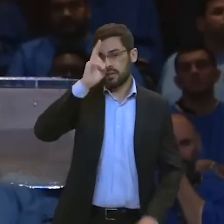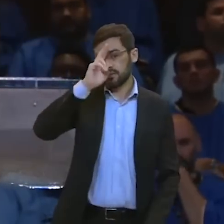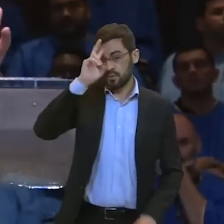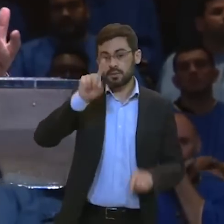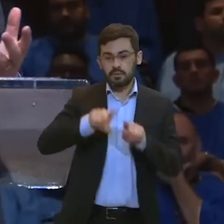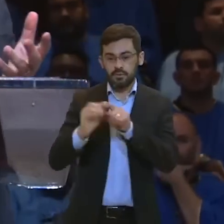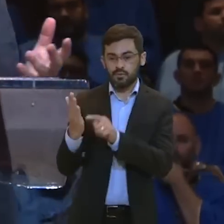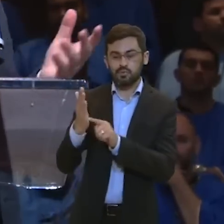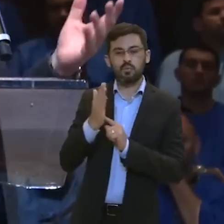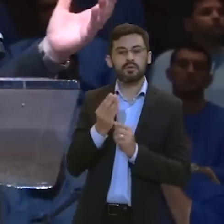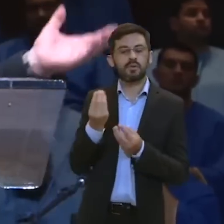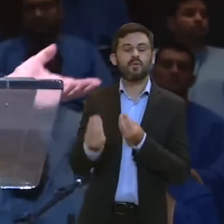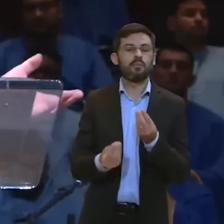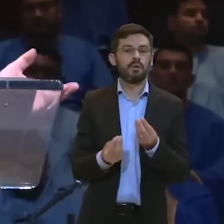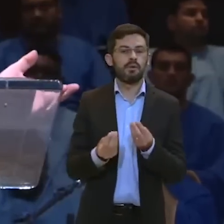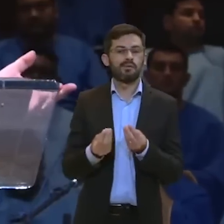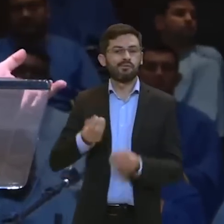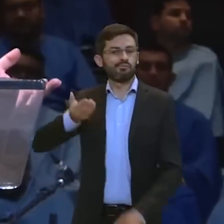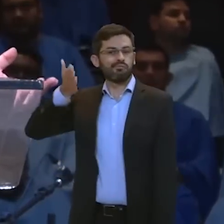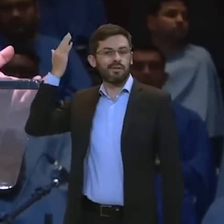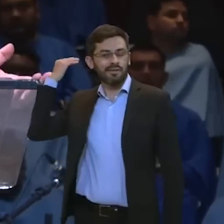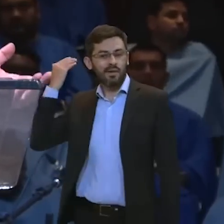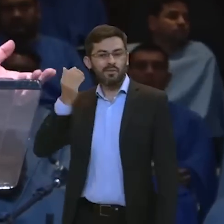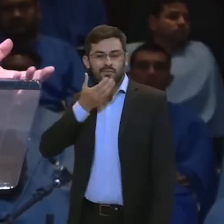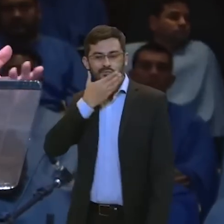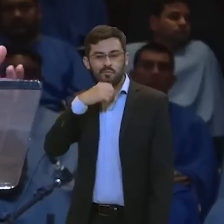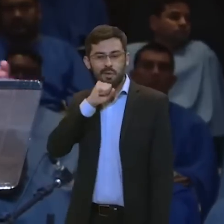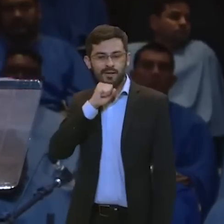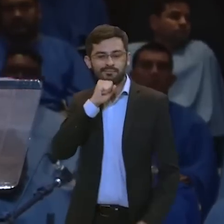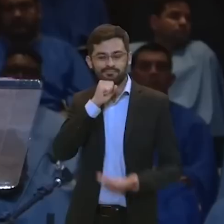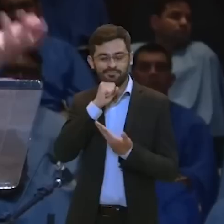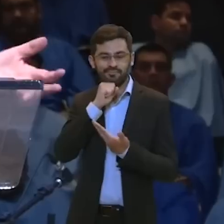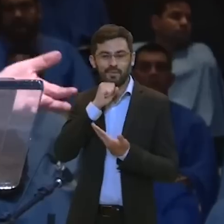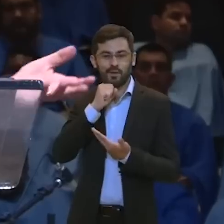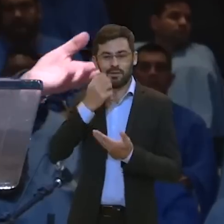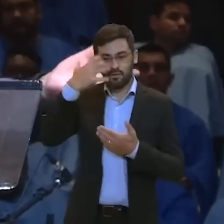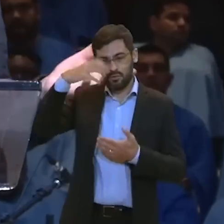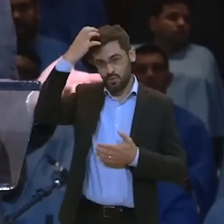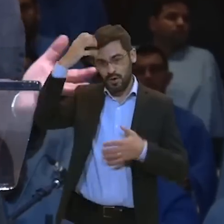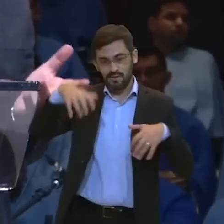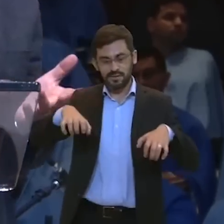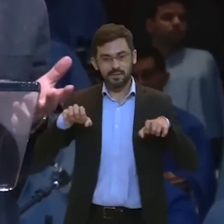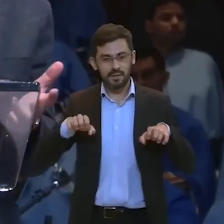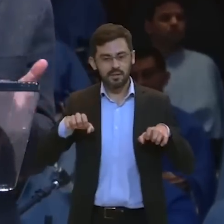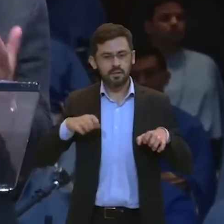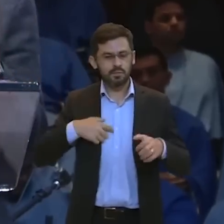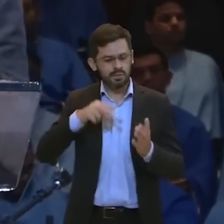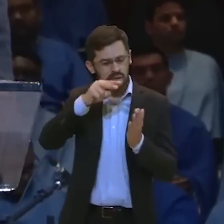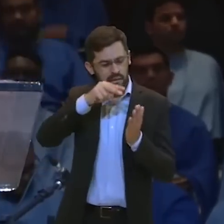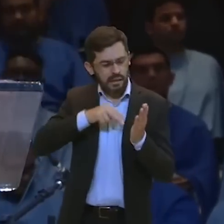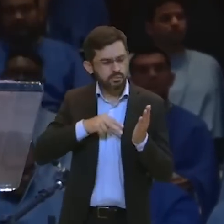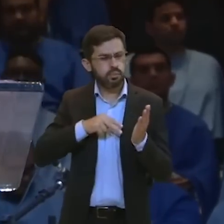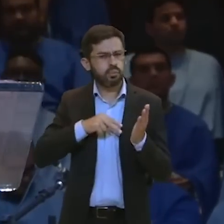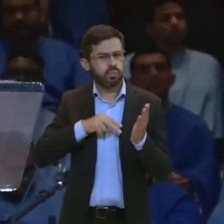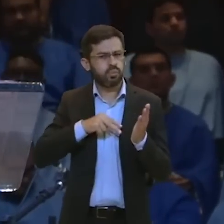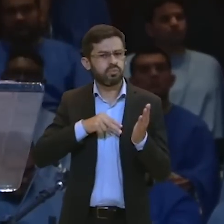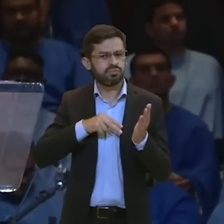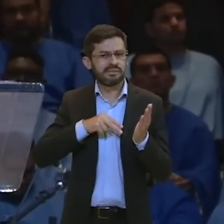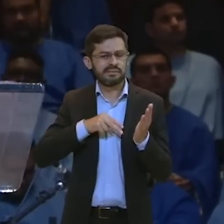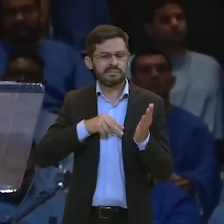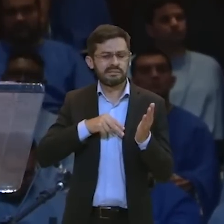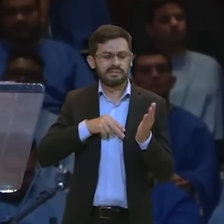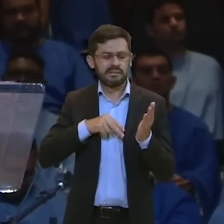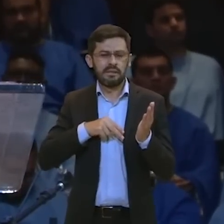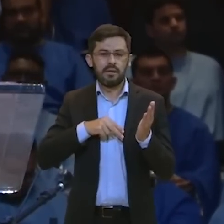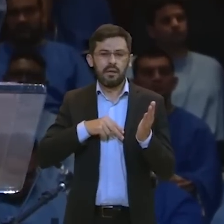nos conta como tinha sido seu pai. E quando a gente começa a ler a história do seu pai, muito